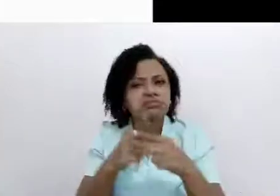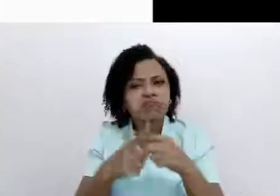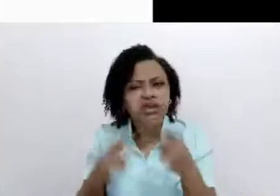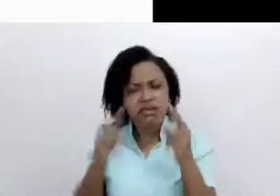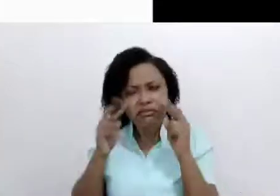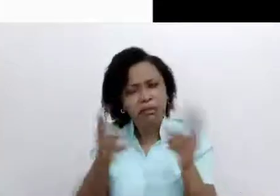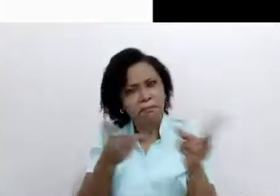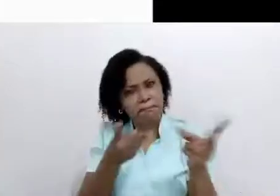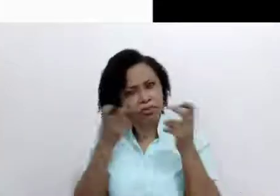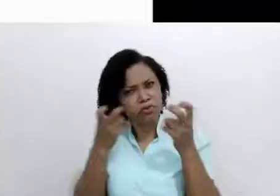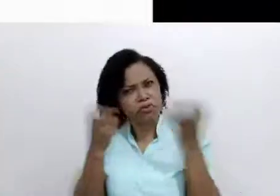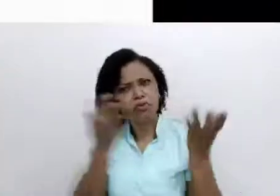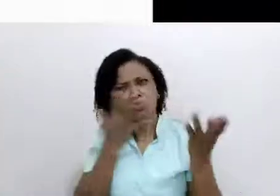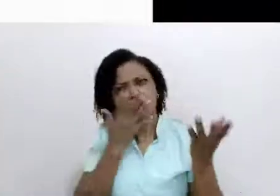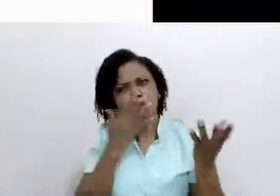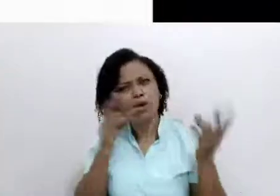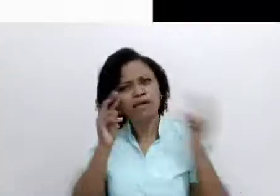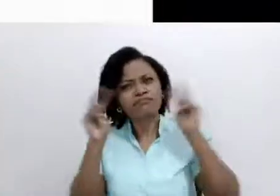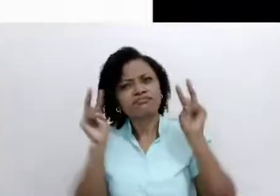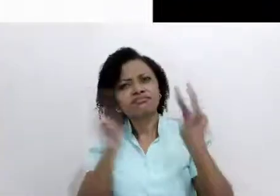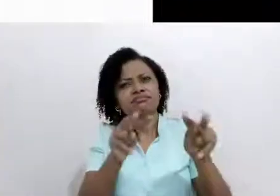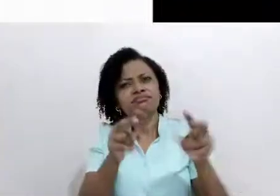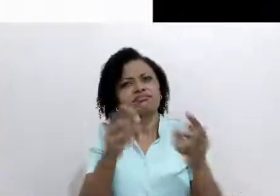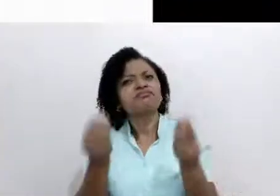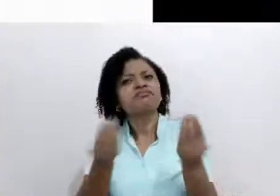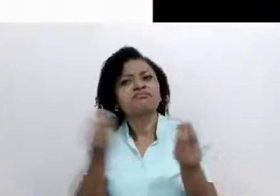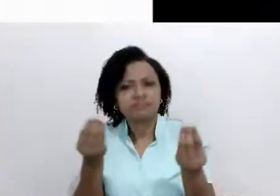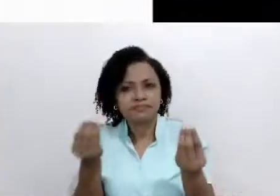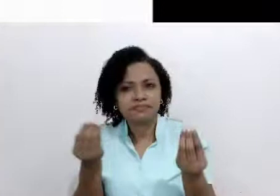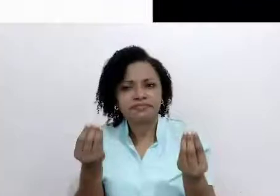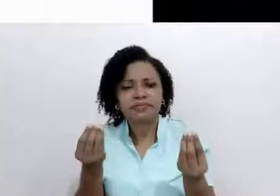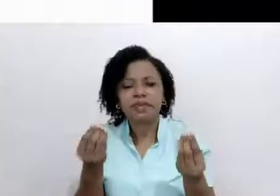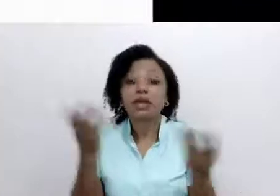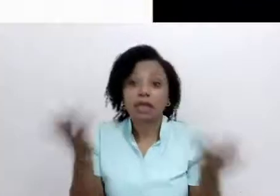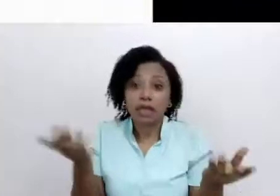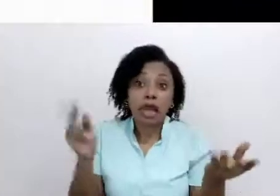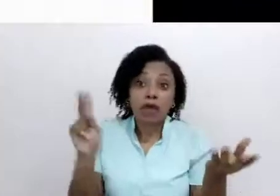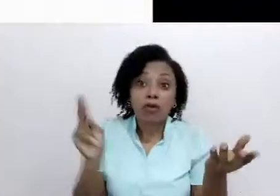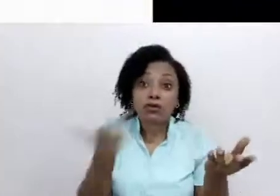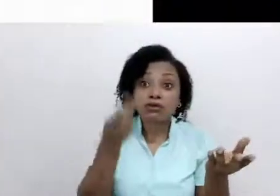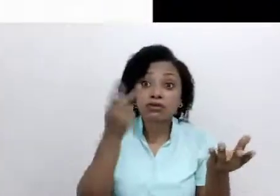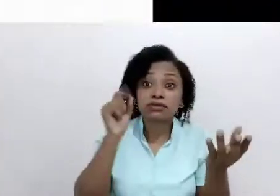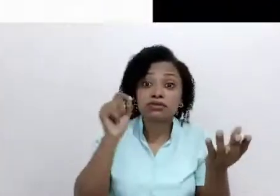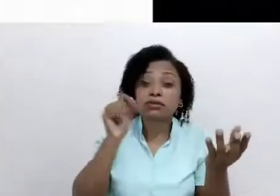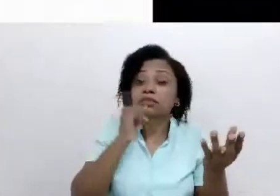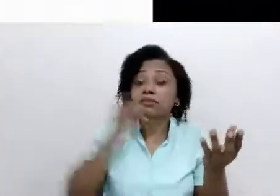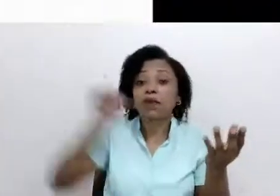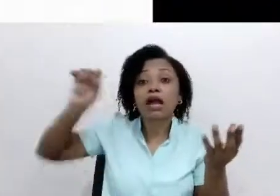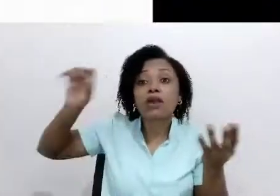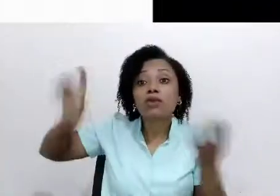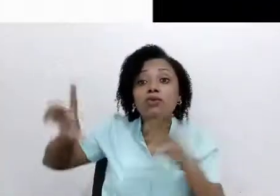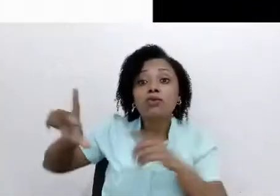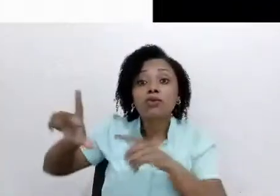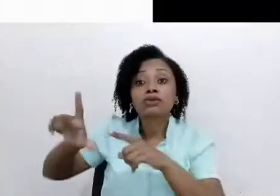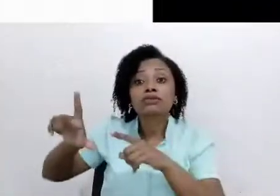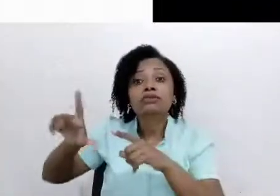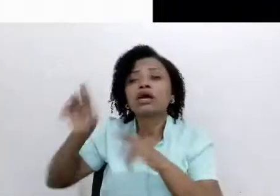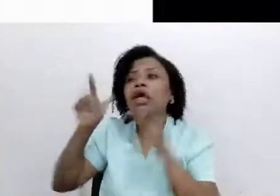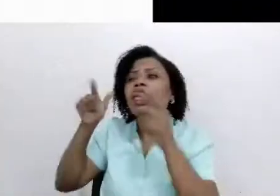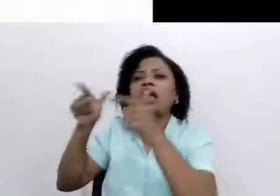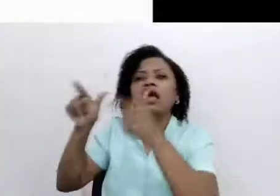entender por que a gente consegue enxergar essas cores. Isso acontece quando o objeto é iluminado por uma